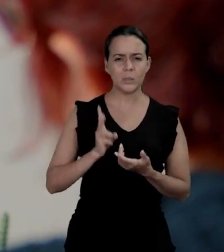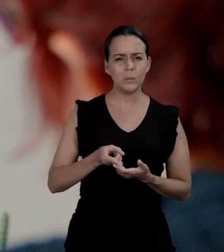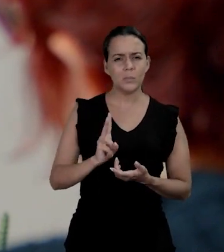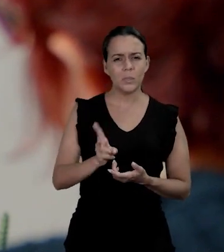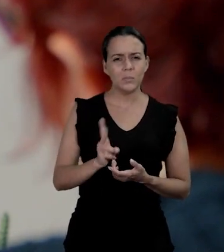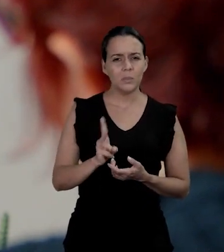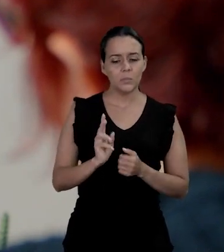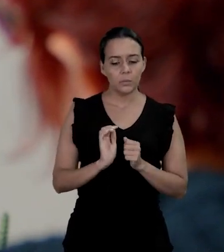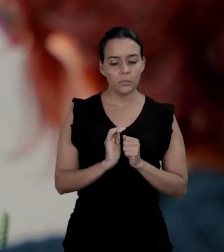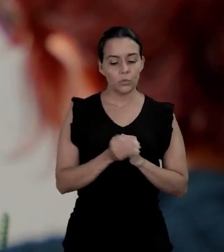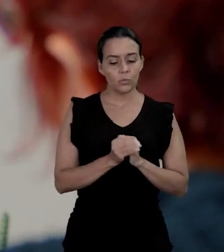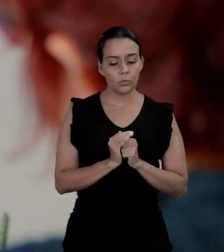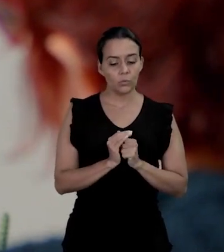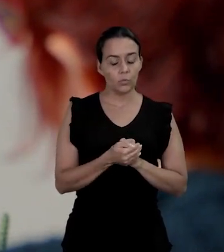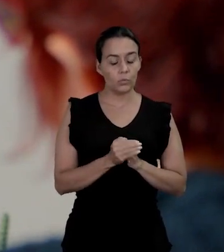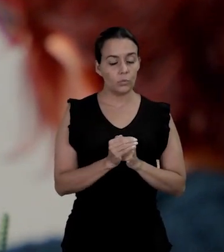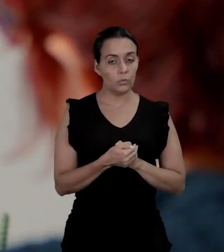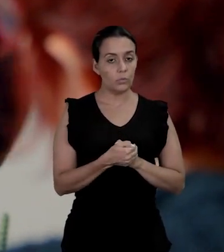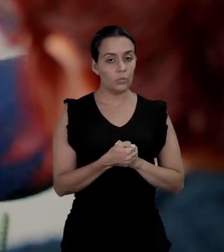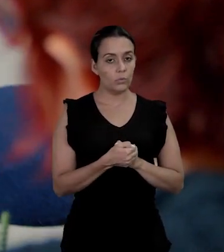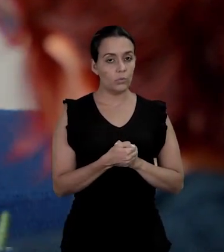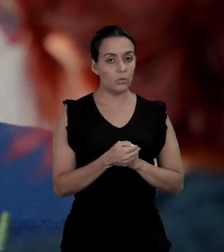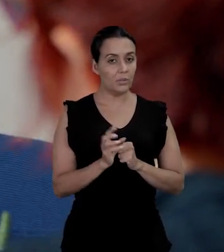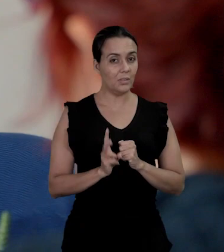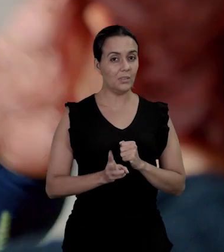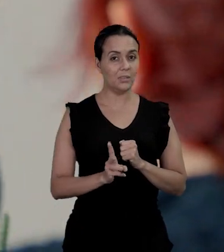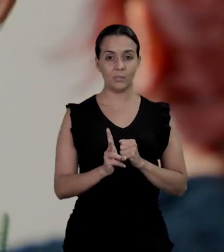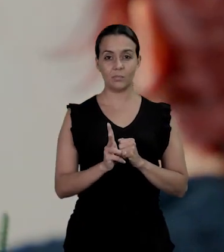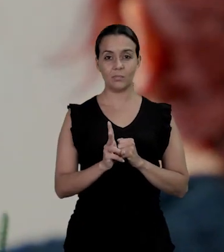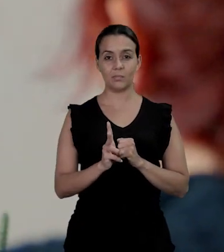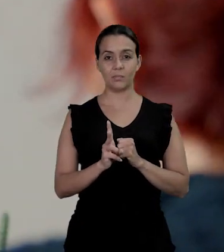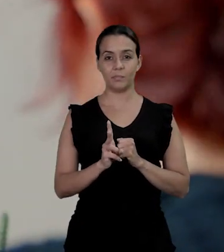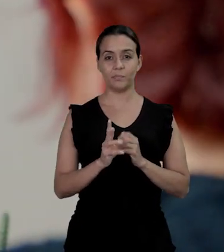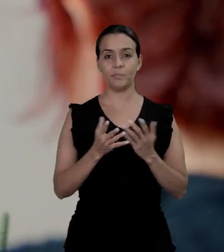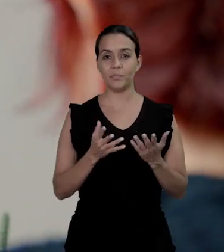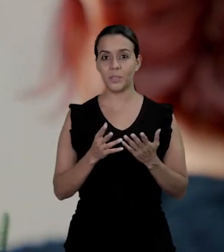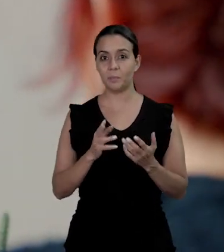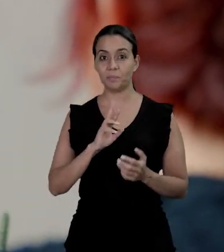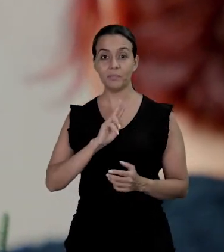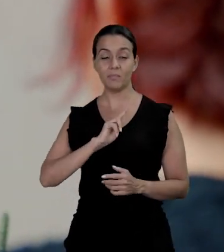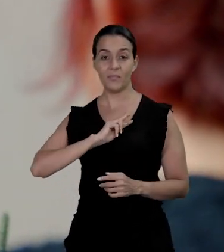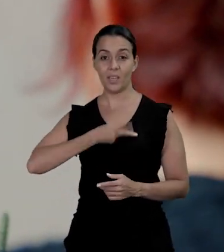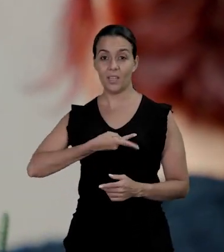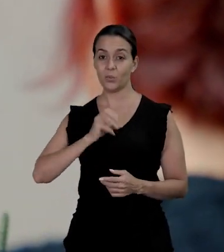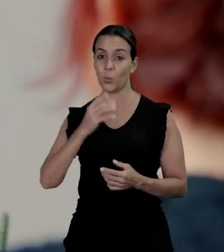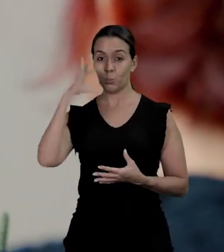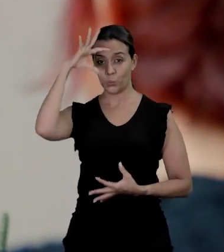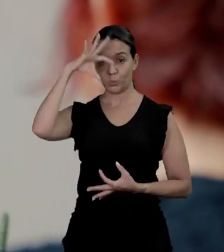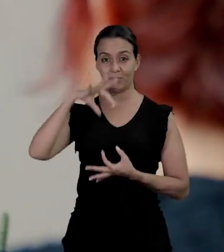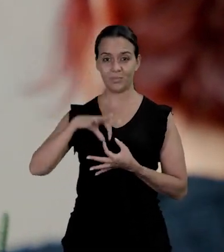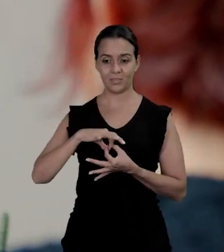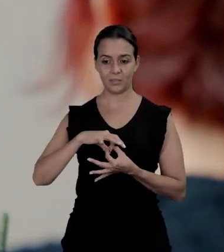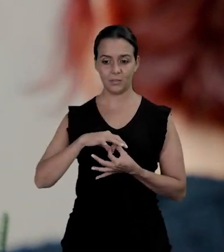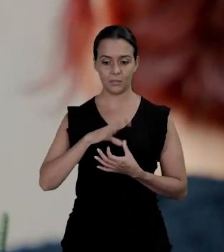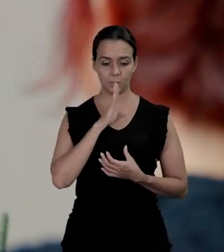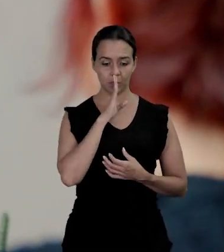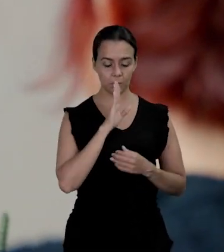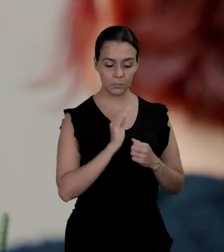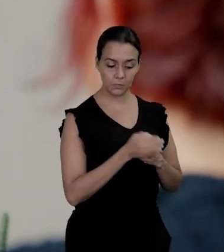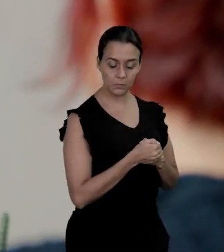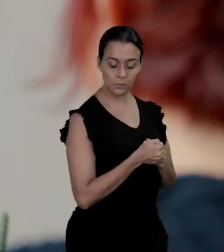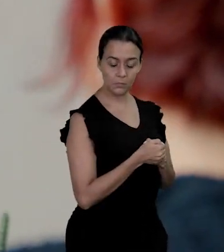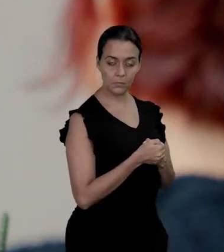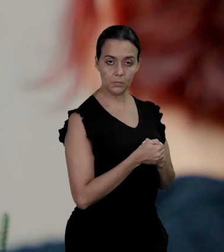levaram a vida inteira como uma pessoa hétero, cis, escondendo. E, de repente, se manifestando de uma maneira